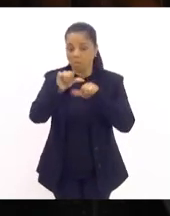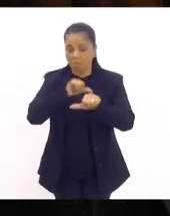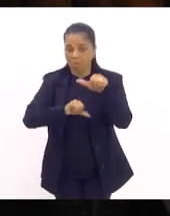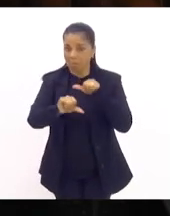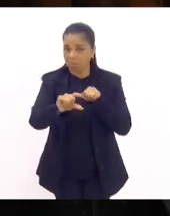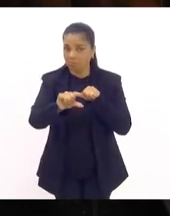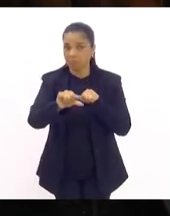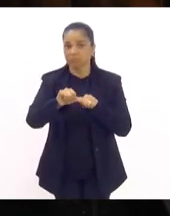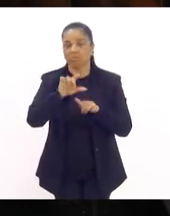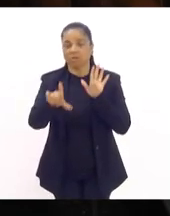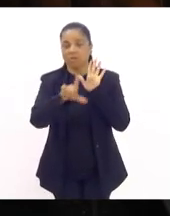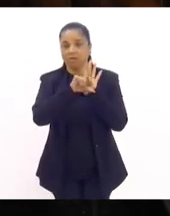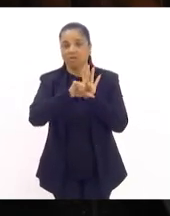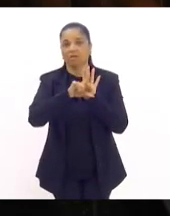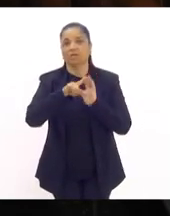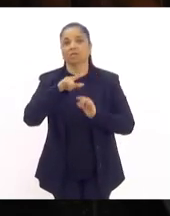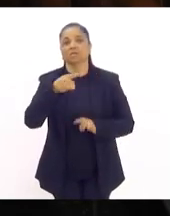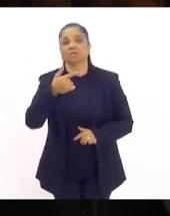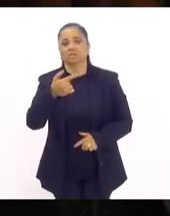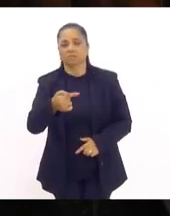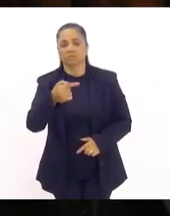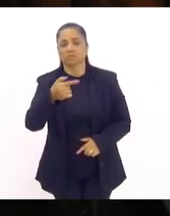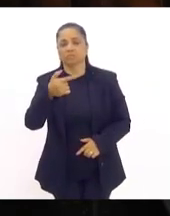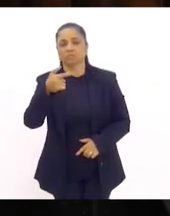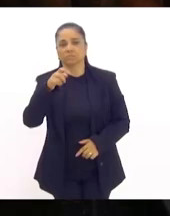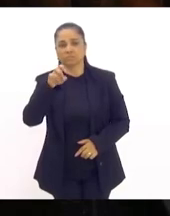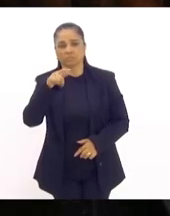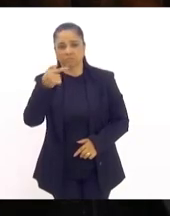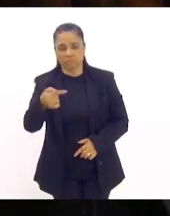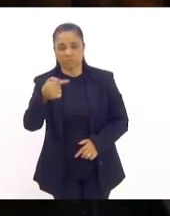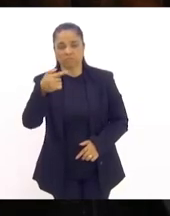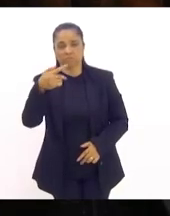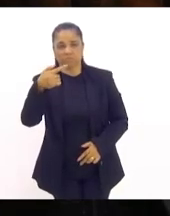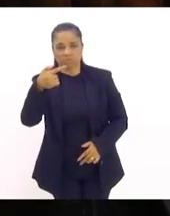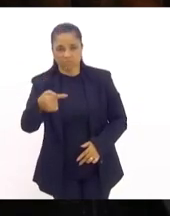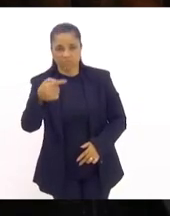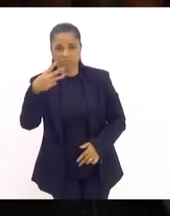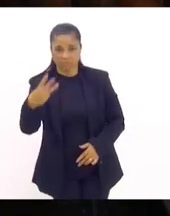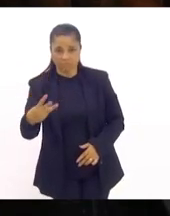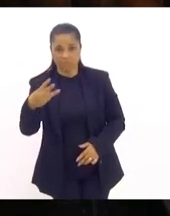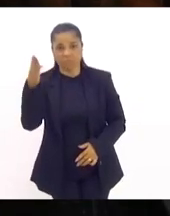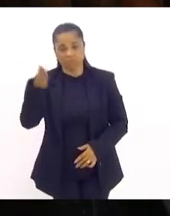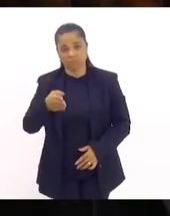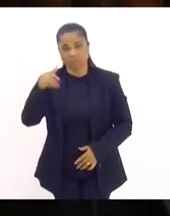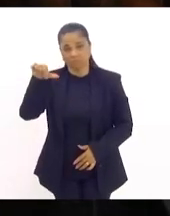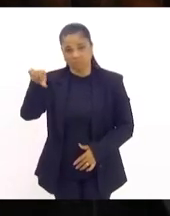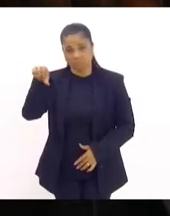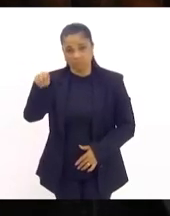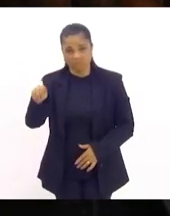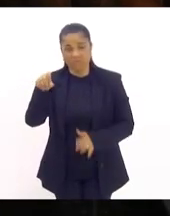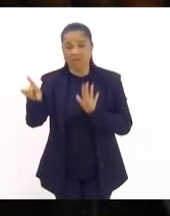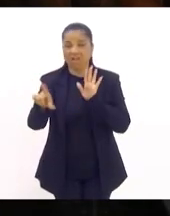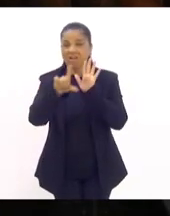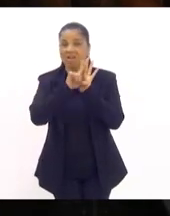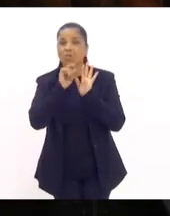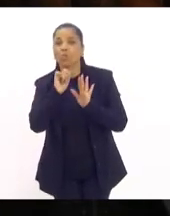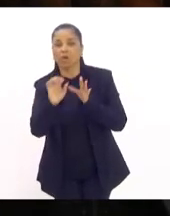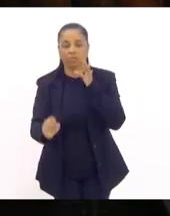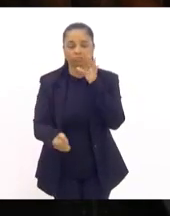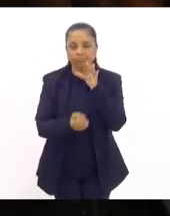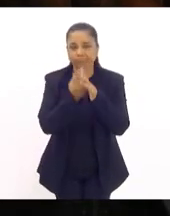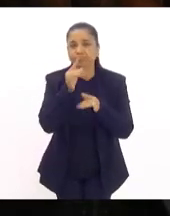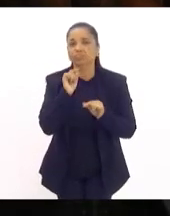1733, de 1990. Essa lei é a lei que dispõe sobre a